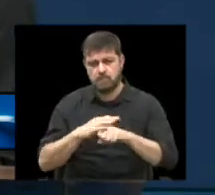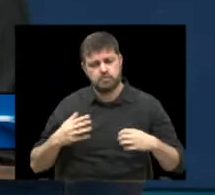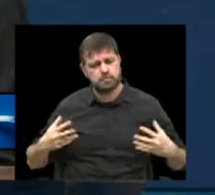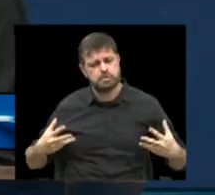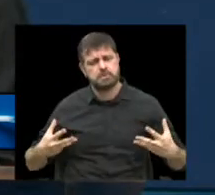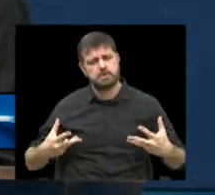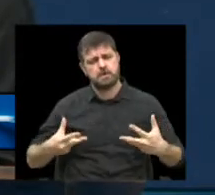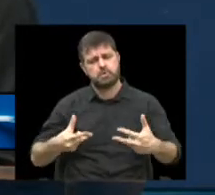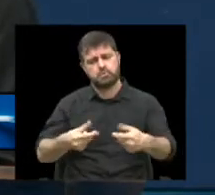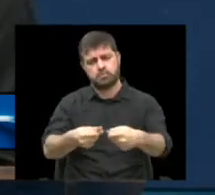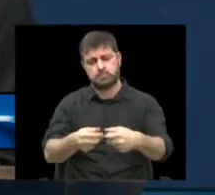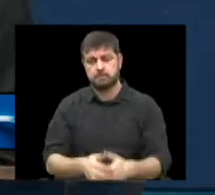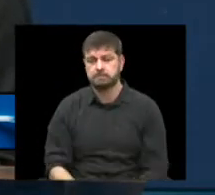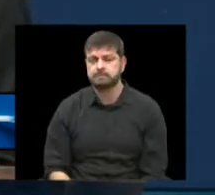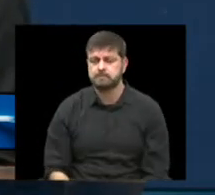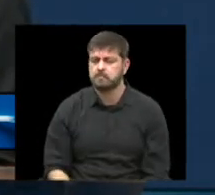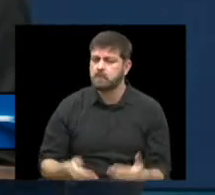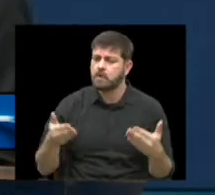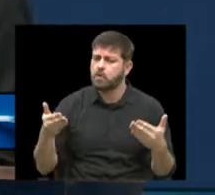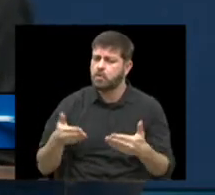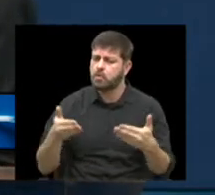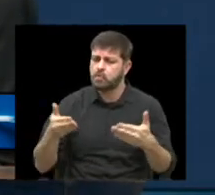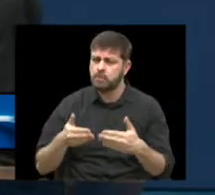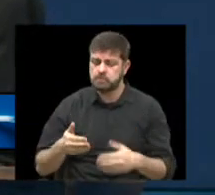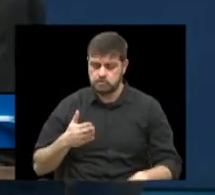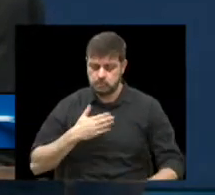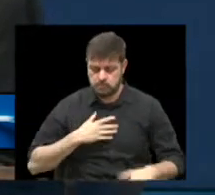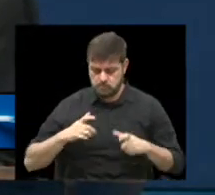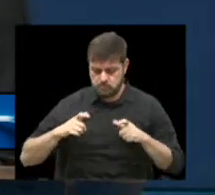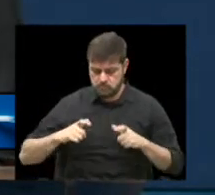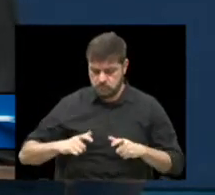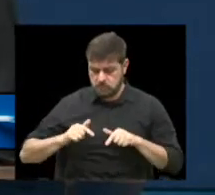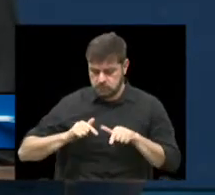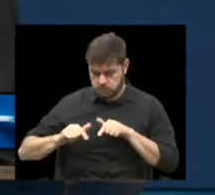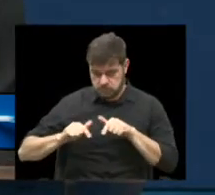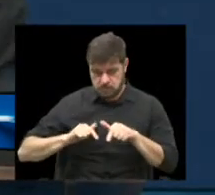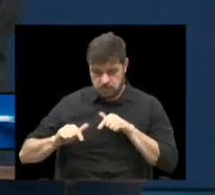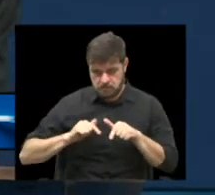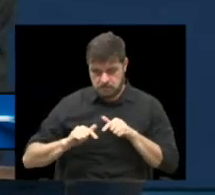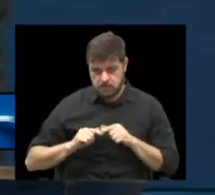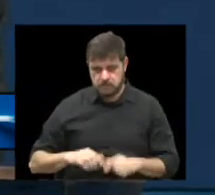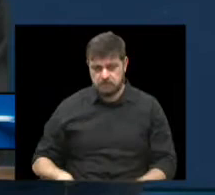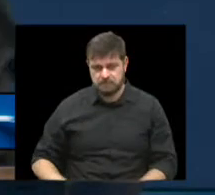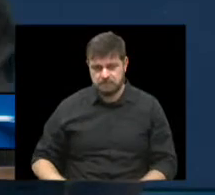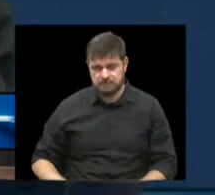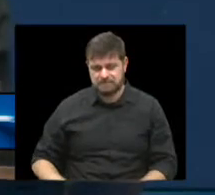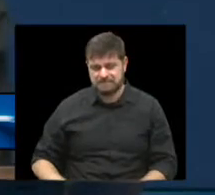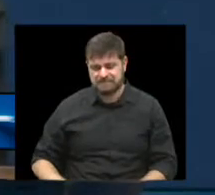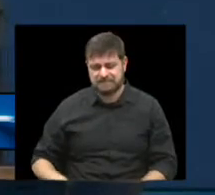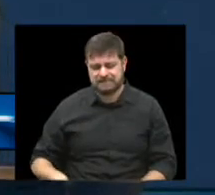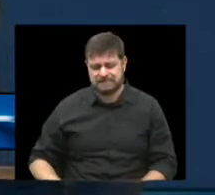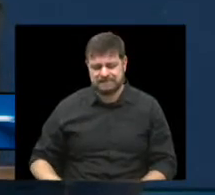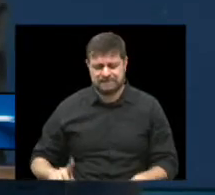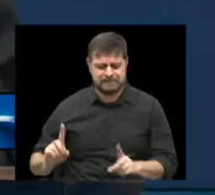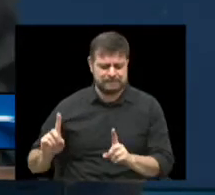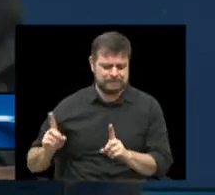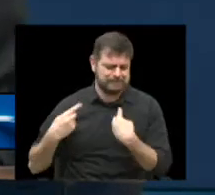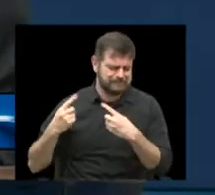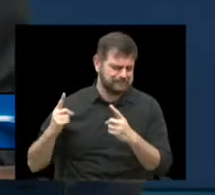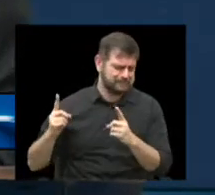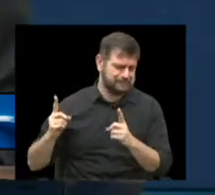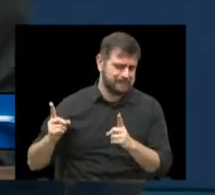Senhor presidente, hoje eu recebi no meu gabinete várias reclamações